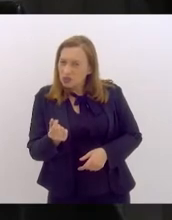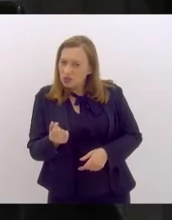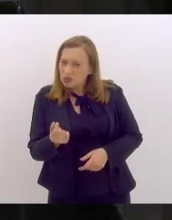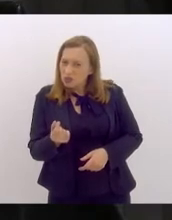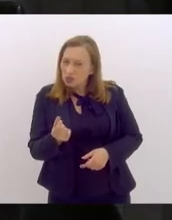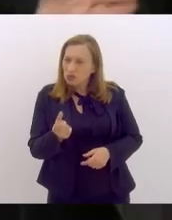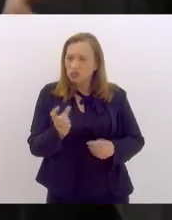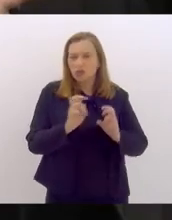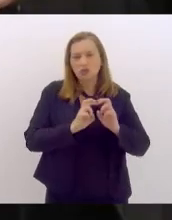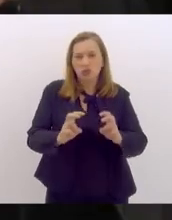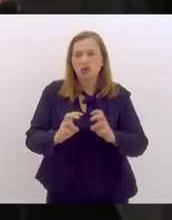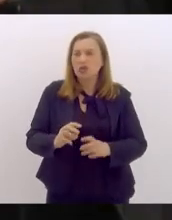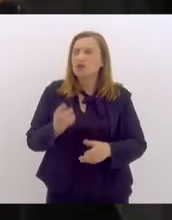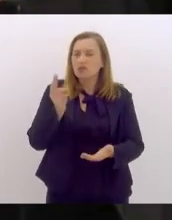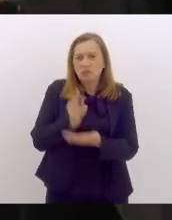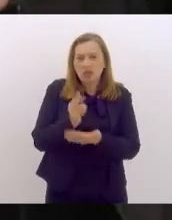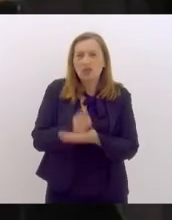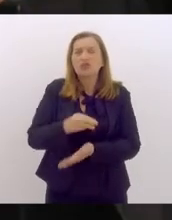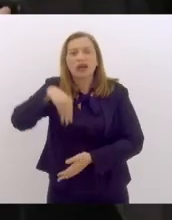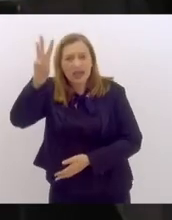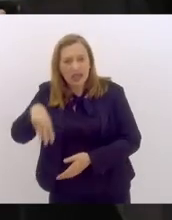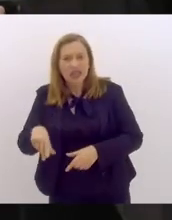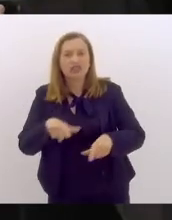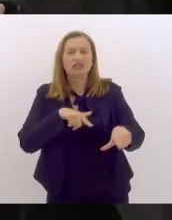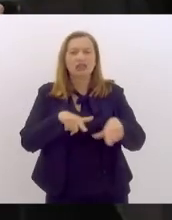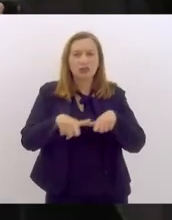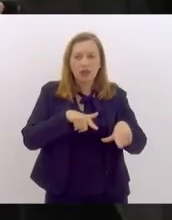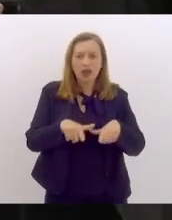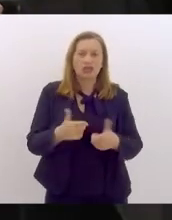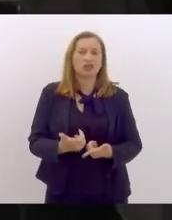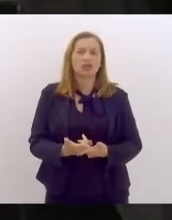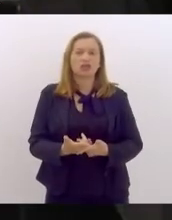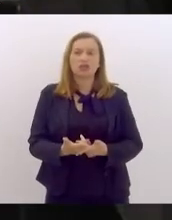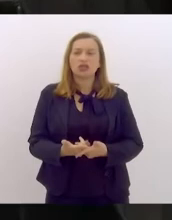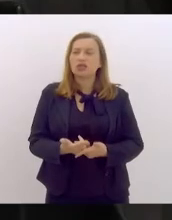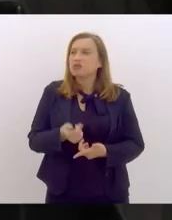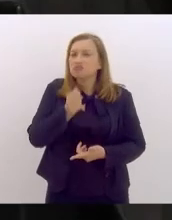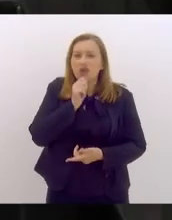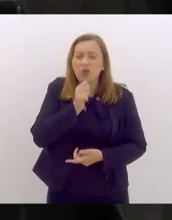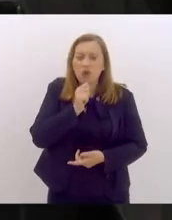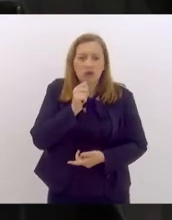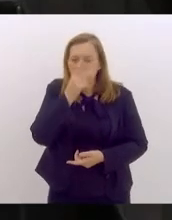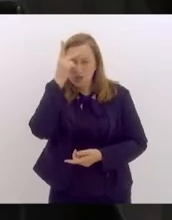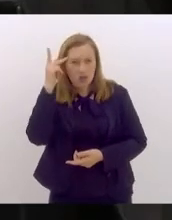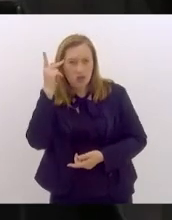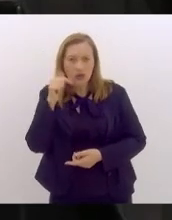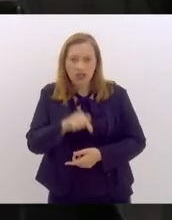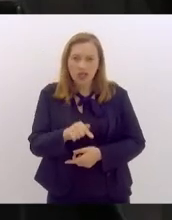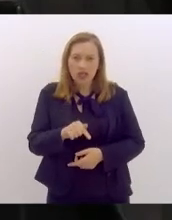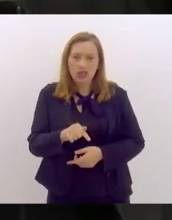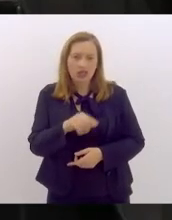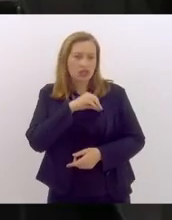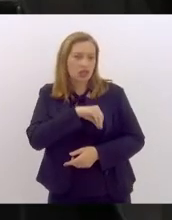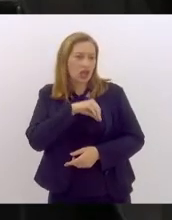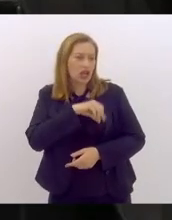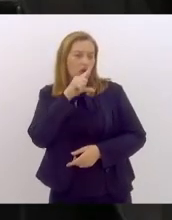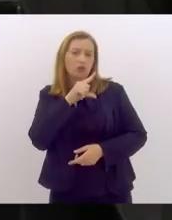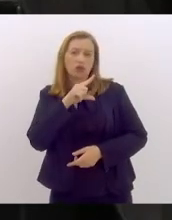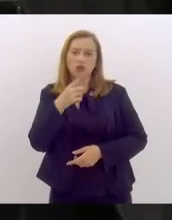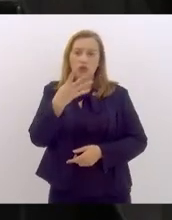trabalha quem é que teve em 12 meses aqui quarenta por cento de aumento ninguém nenhuma categoria profissional